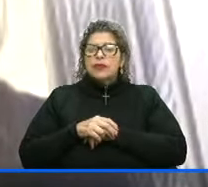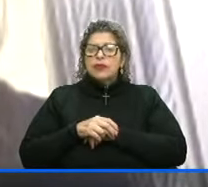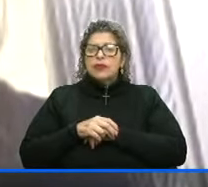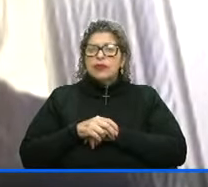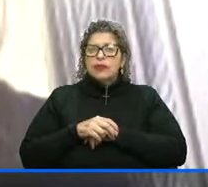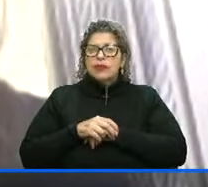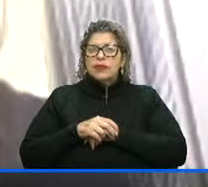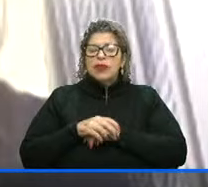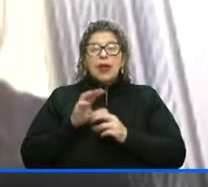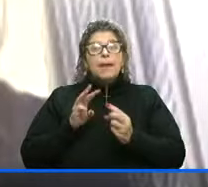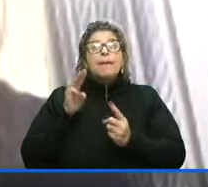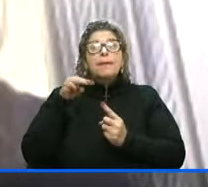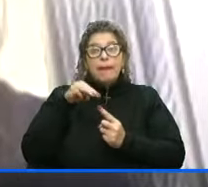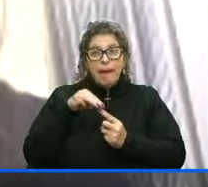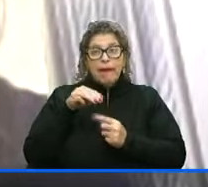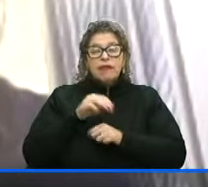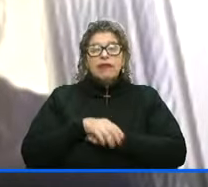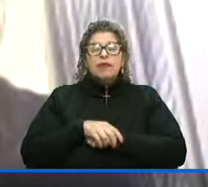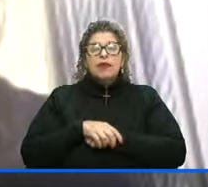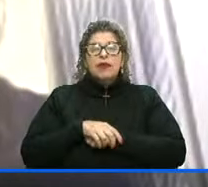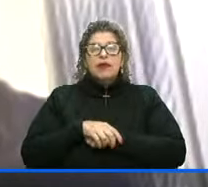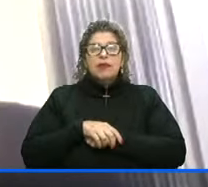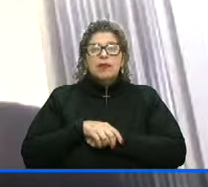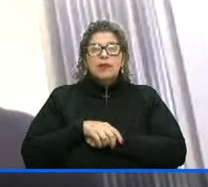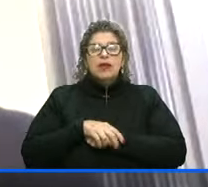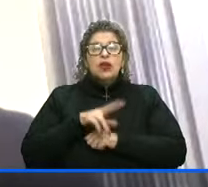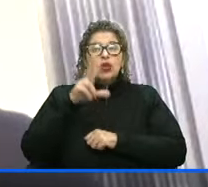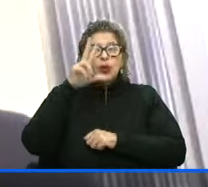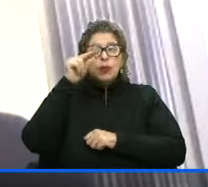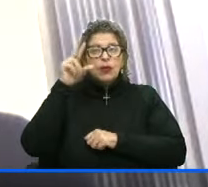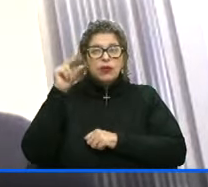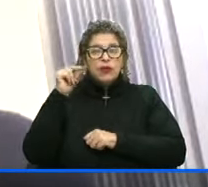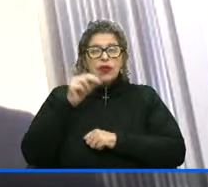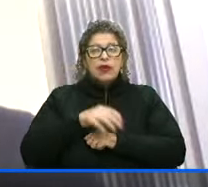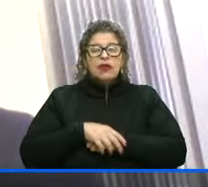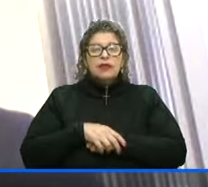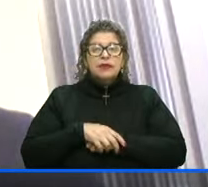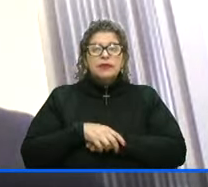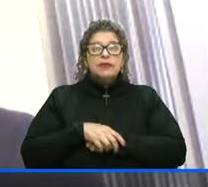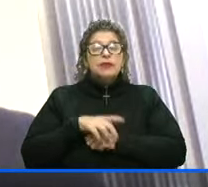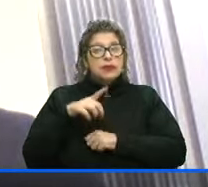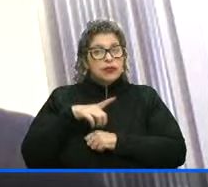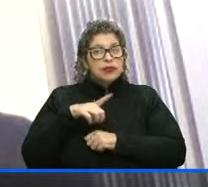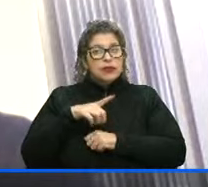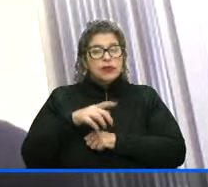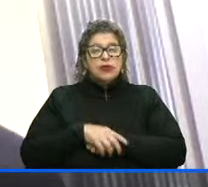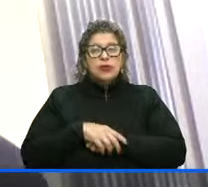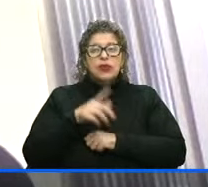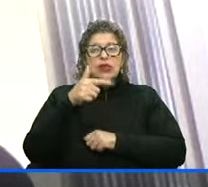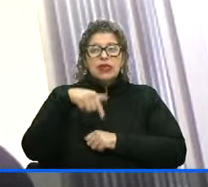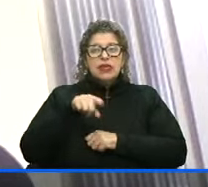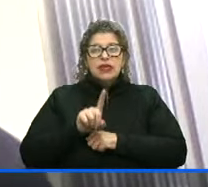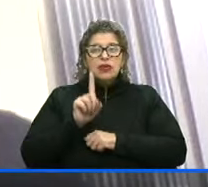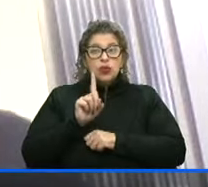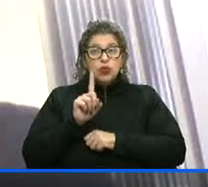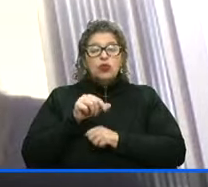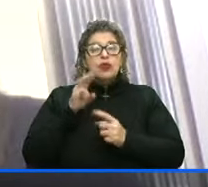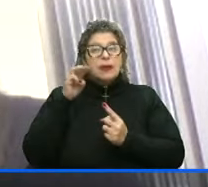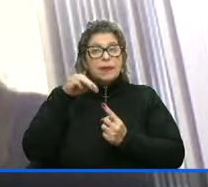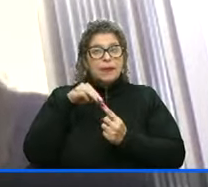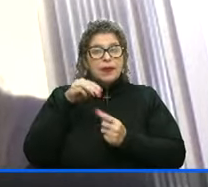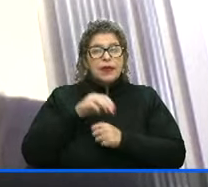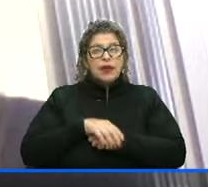E do Prometa que ela falou, né, que o prefeito tem essa meta, que é a meta 71, que ela